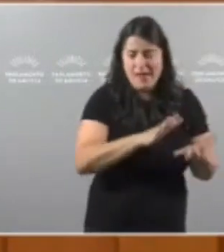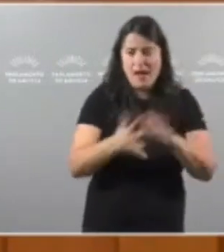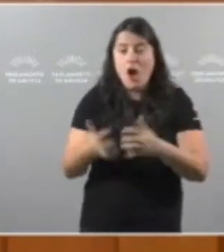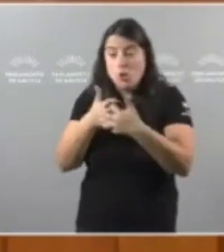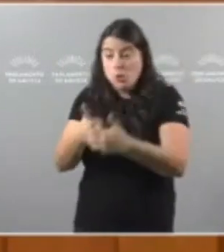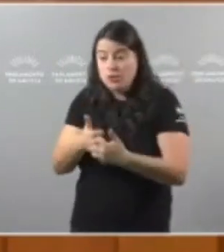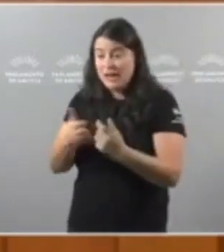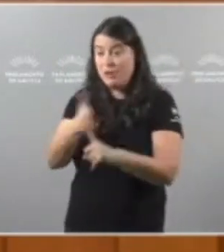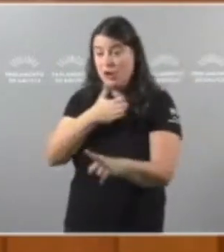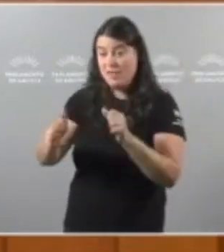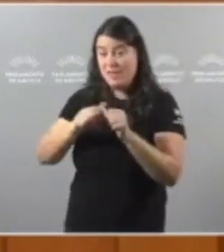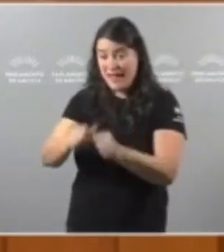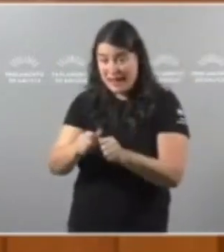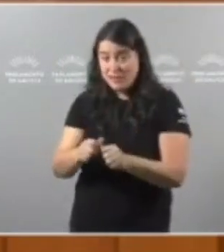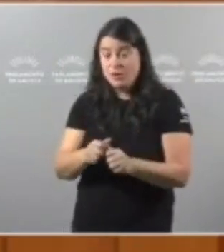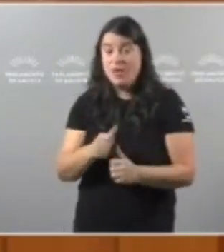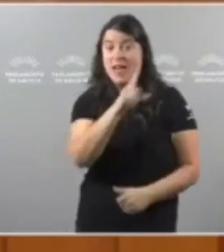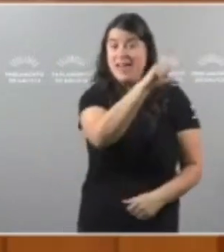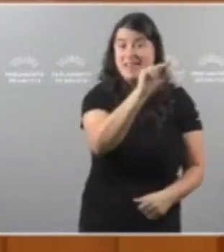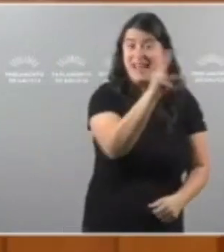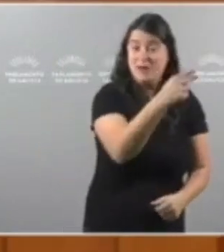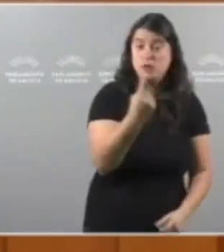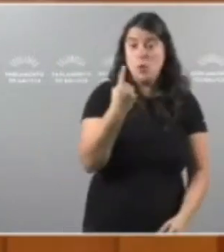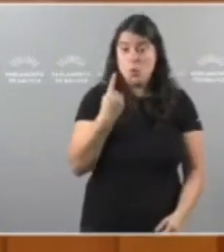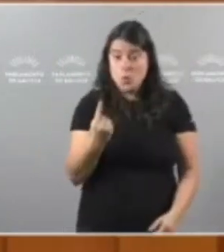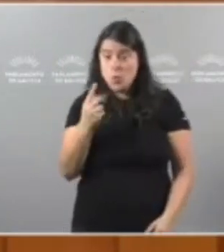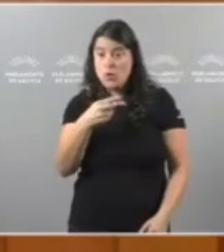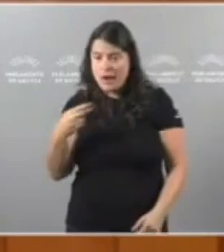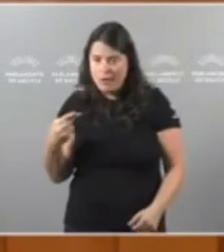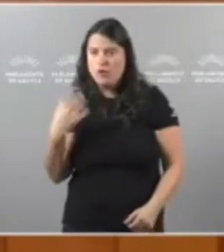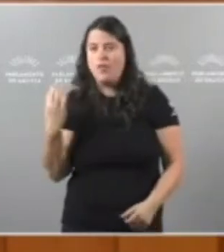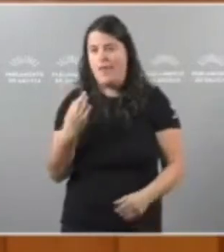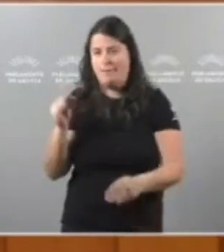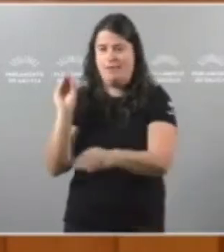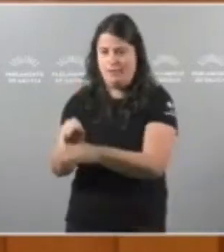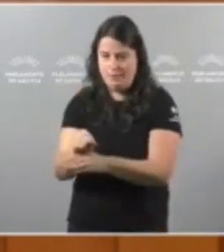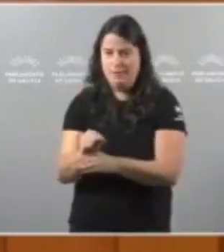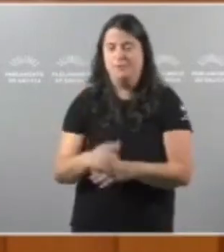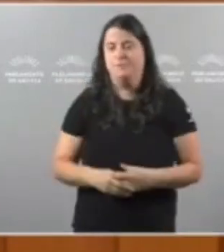género Un de cada 100 euros Dos que ten A xunta De Galipta